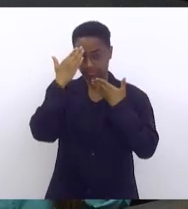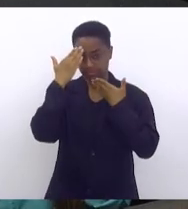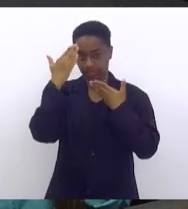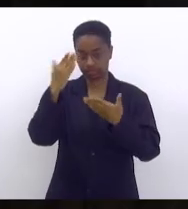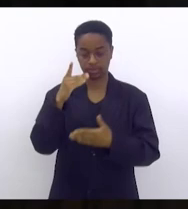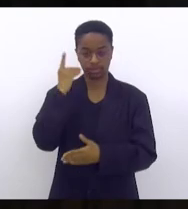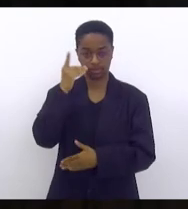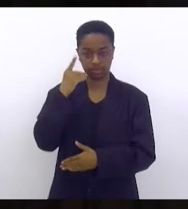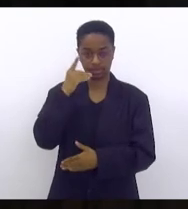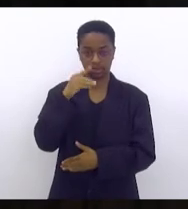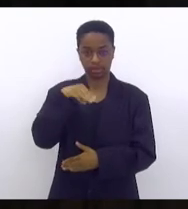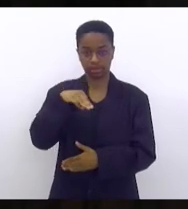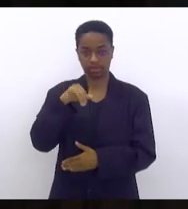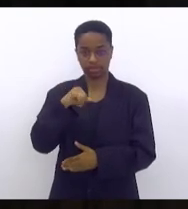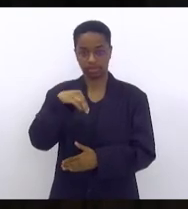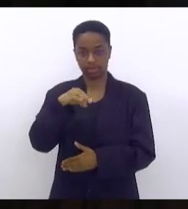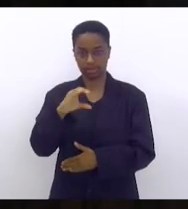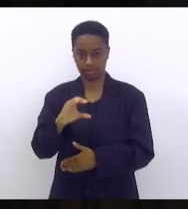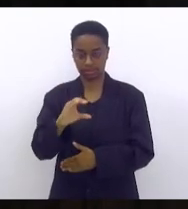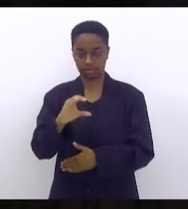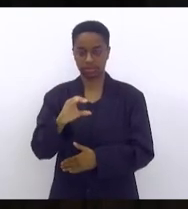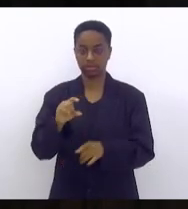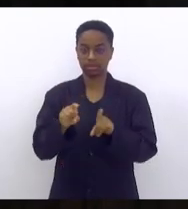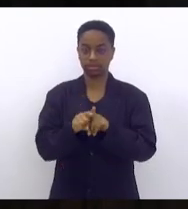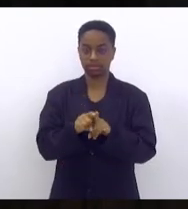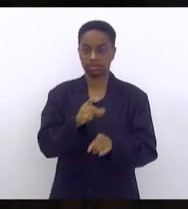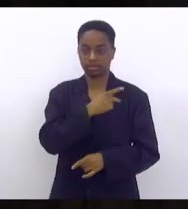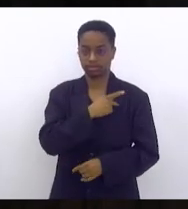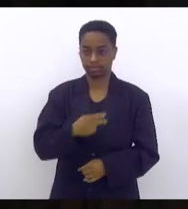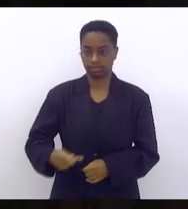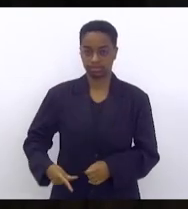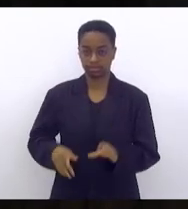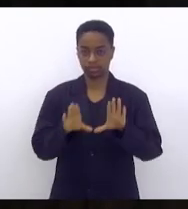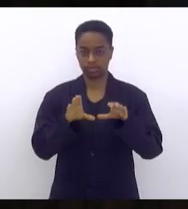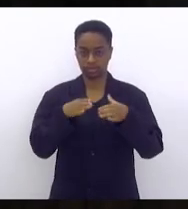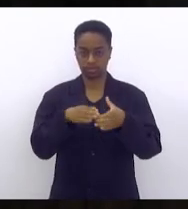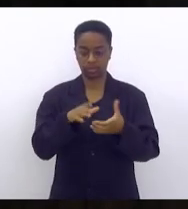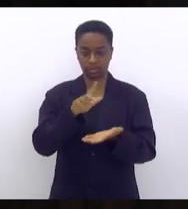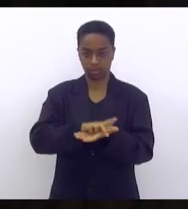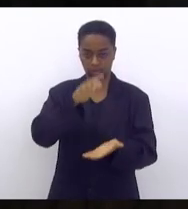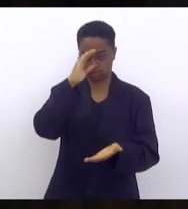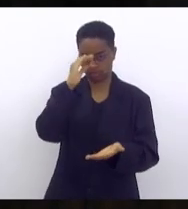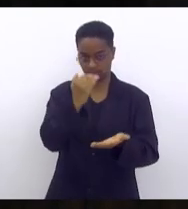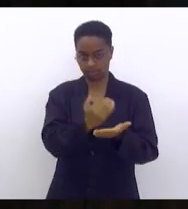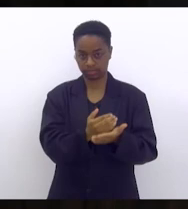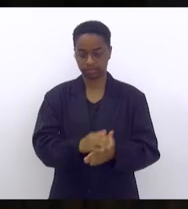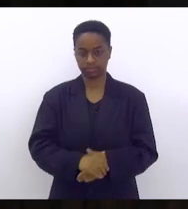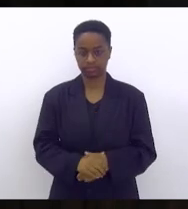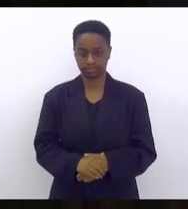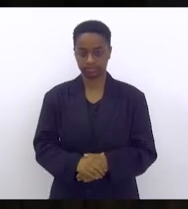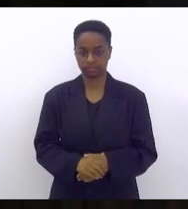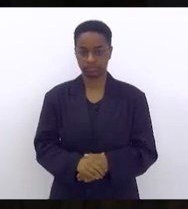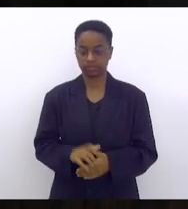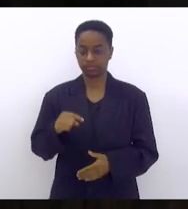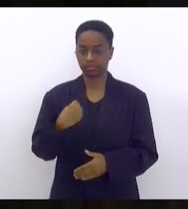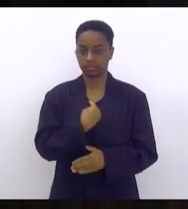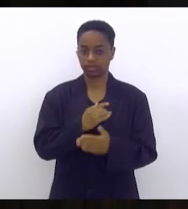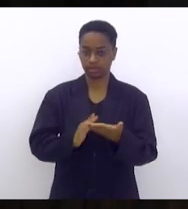agradecendo o deputado Carlos Mink, presidente da comissão do Cumpra-se, que a gente